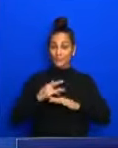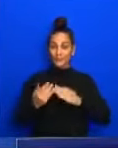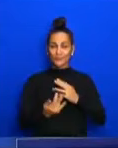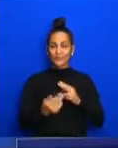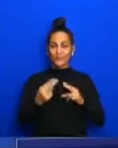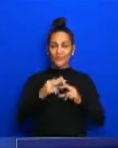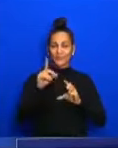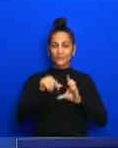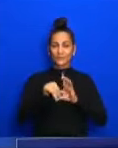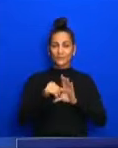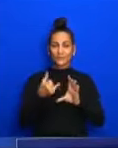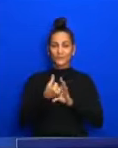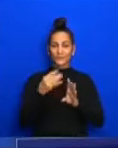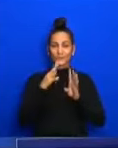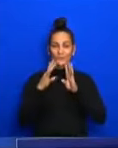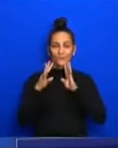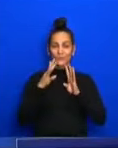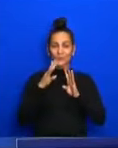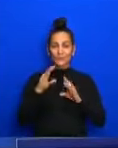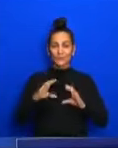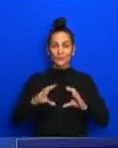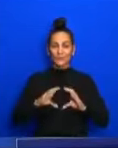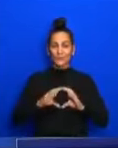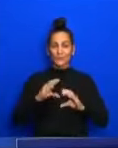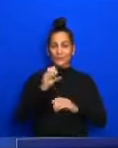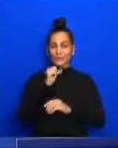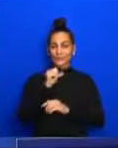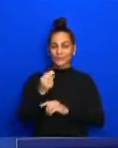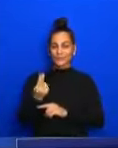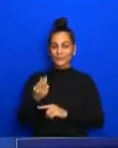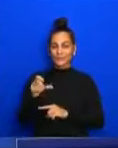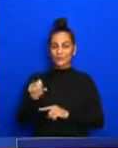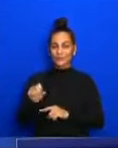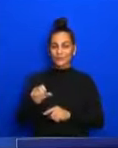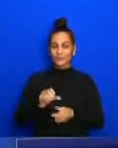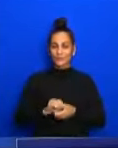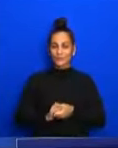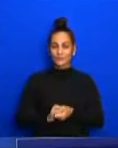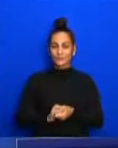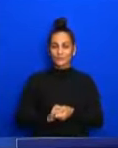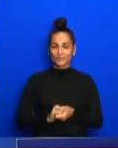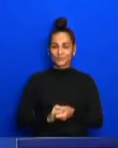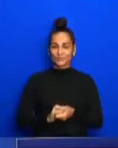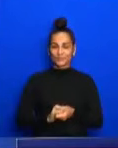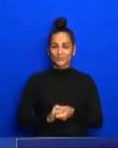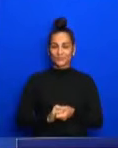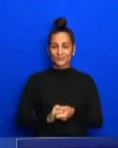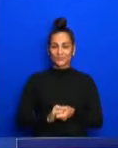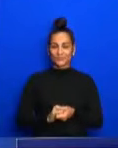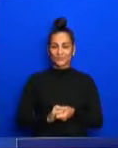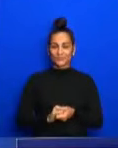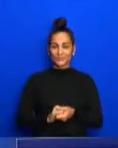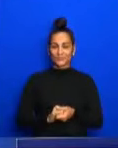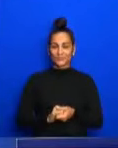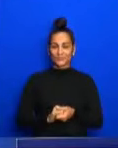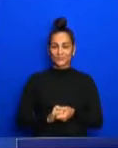dos perfis da Caixa e da Rede TV. Bola laranja 29. Laranja 29.